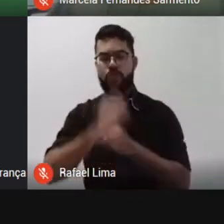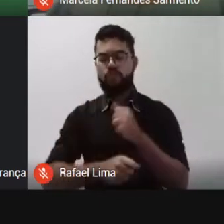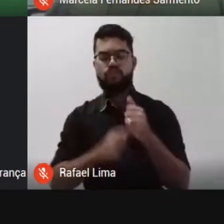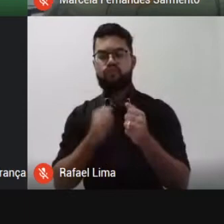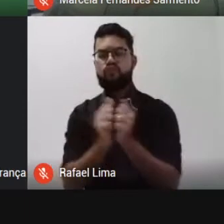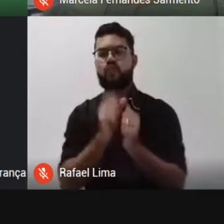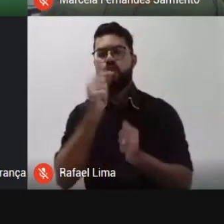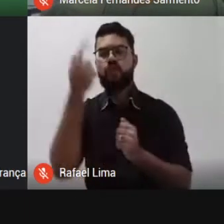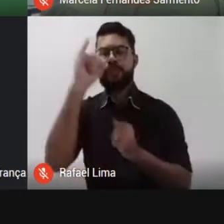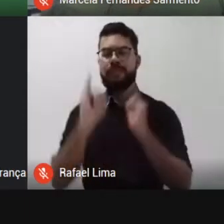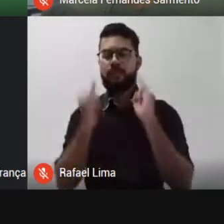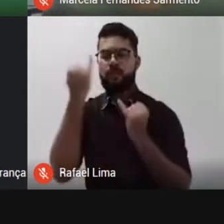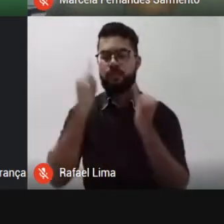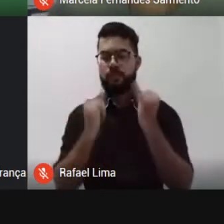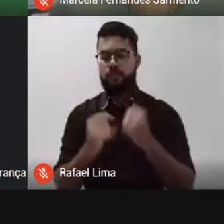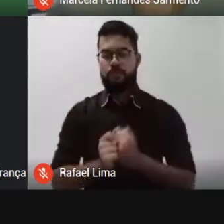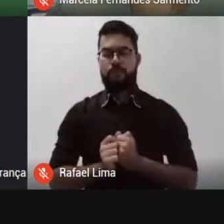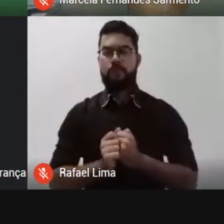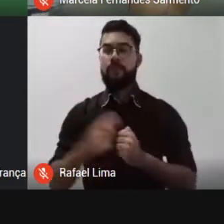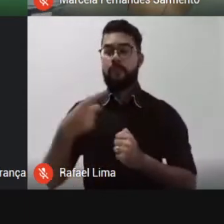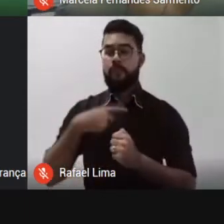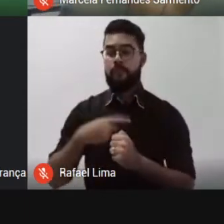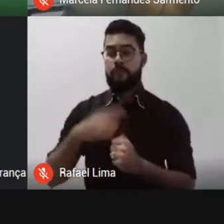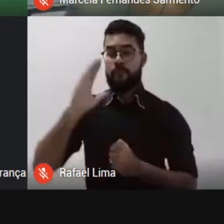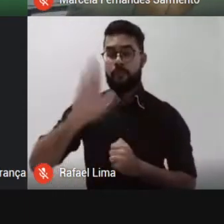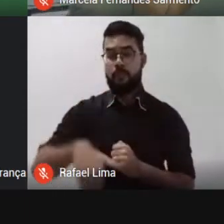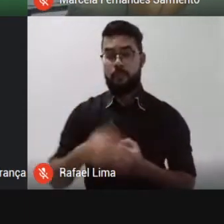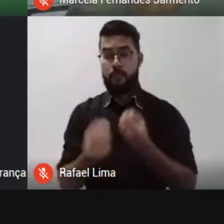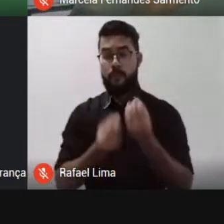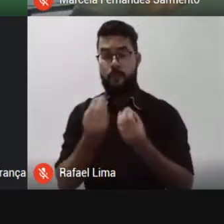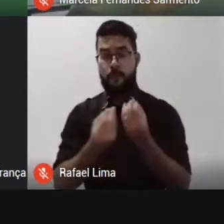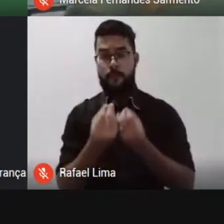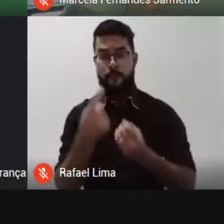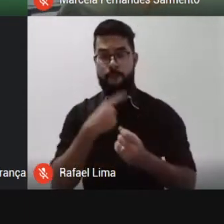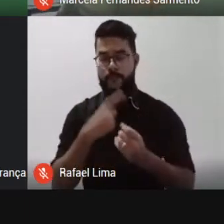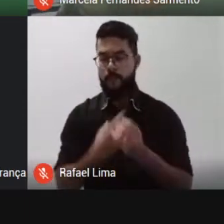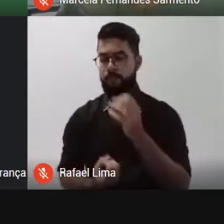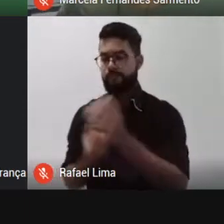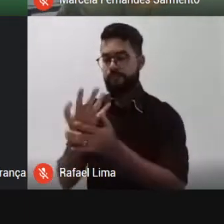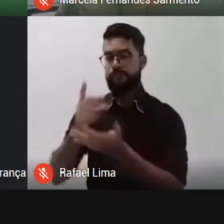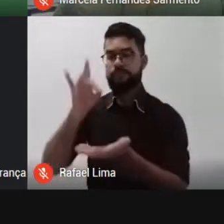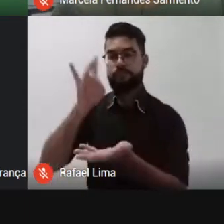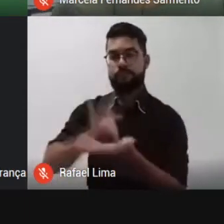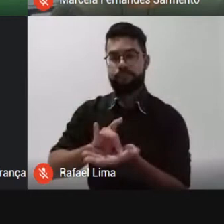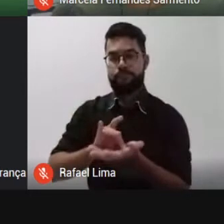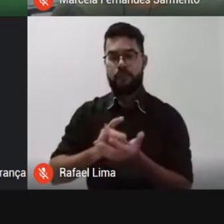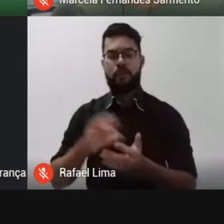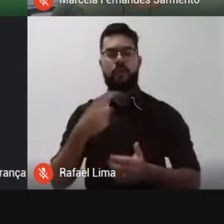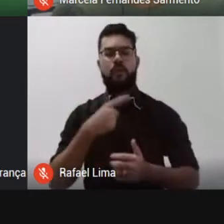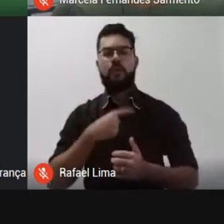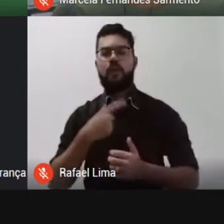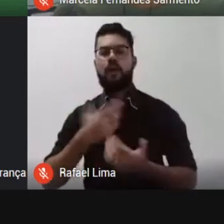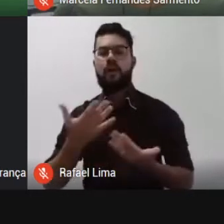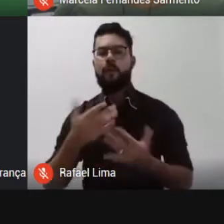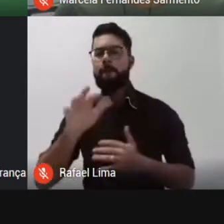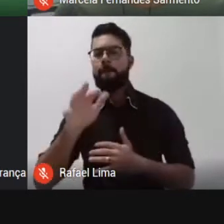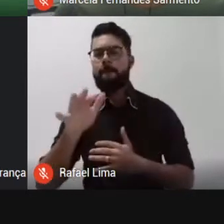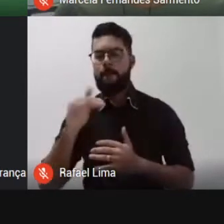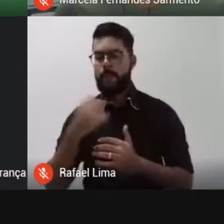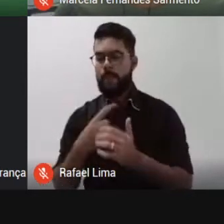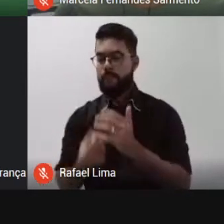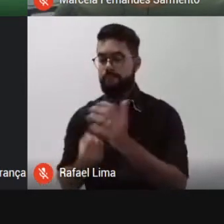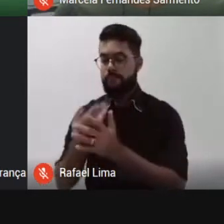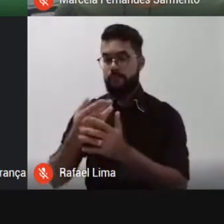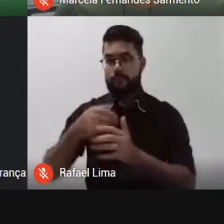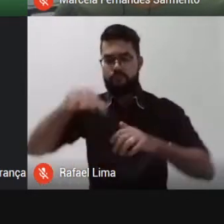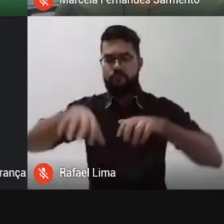Verde. Então, esse coletivo trouxe o Parklet para cá, e em pouco tempo ele já estava instalado em vários locais